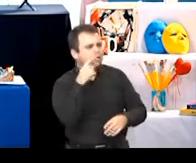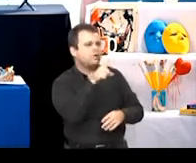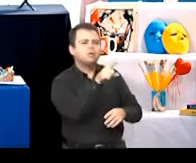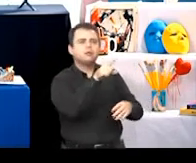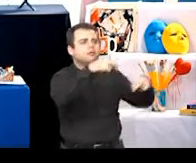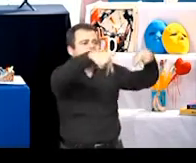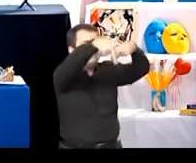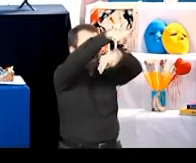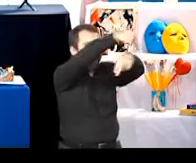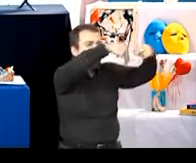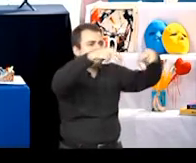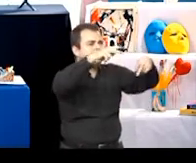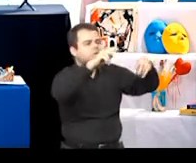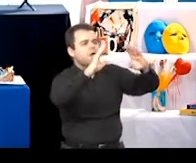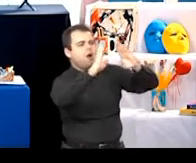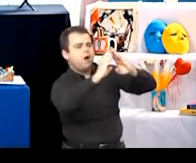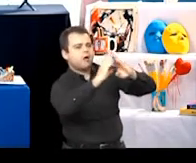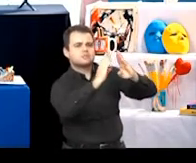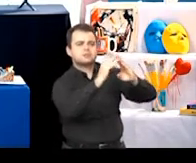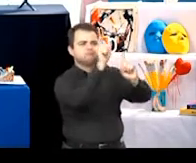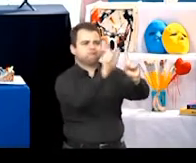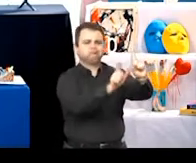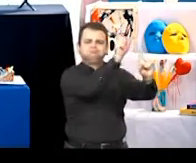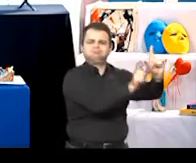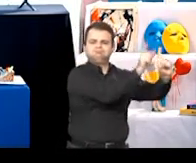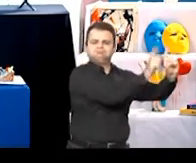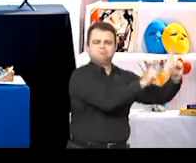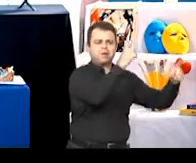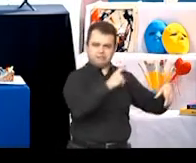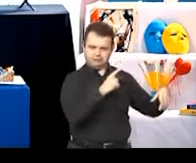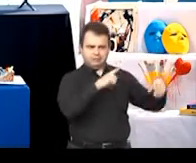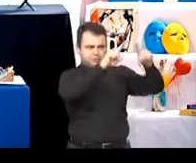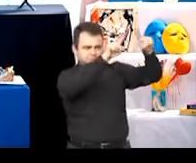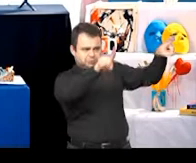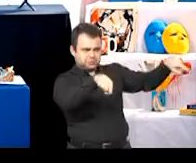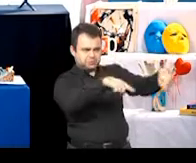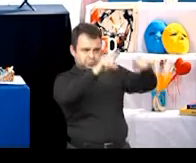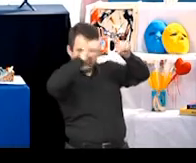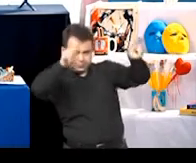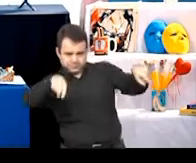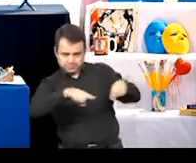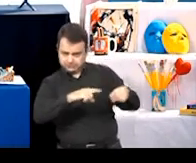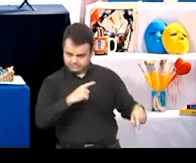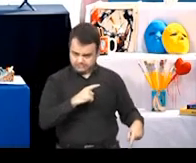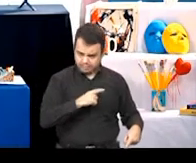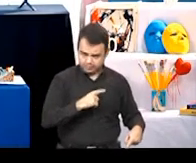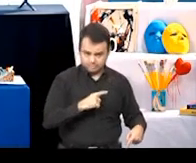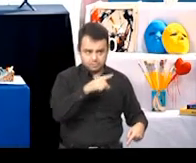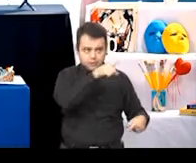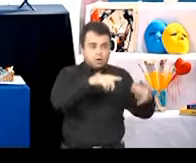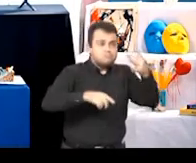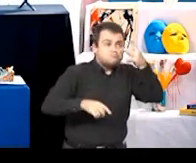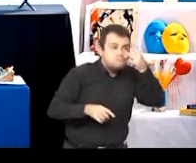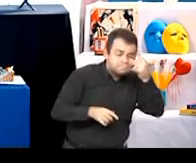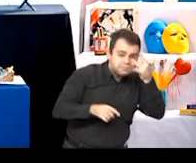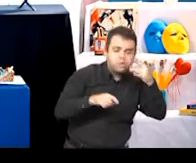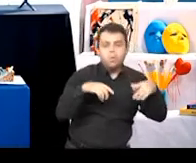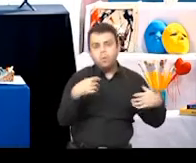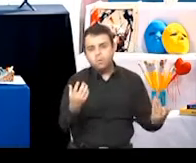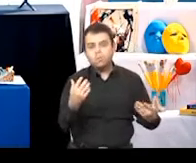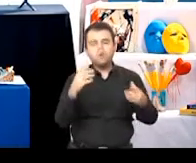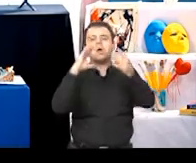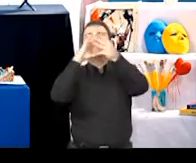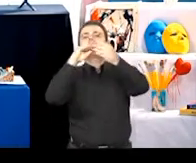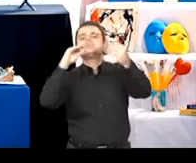Observe o cenário, a casa dos personagens. Tem algumas obras nas paredes? E essas representações, elas são